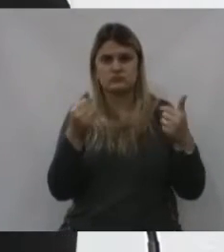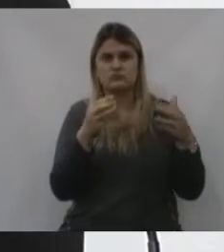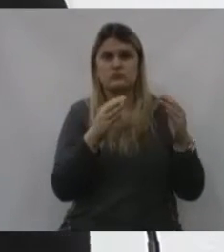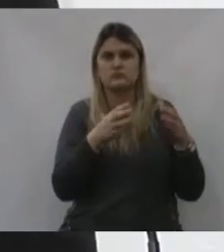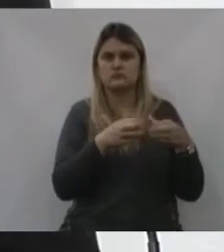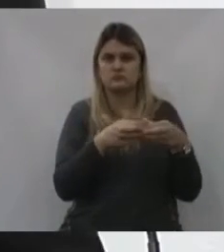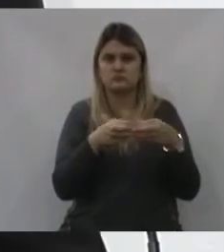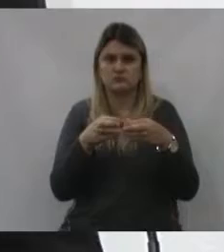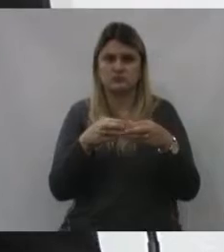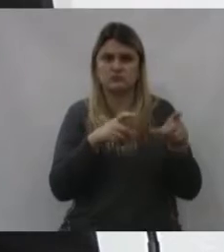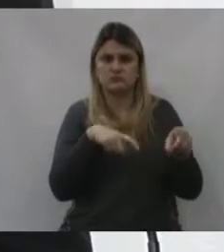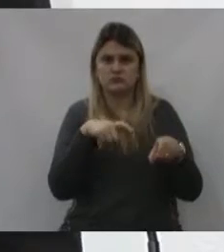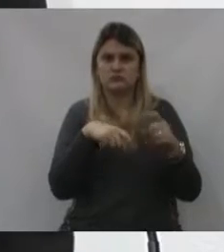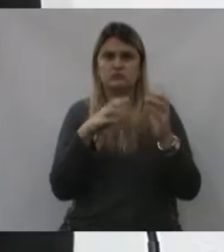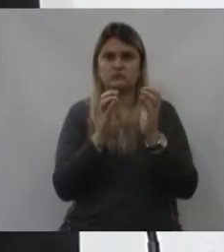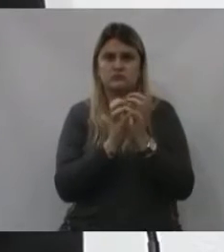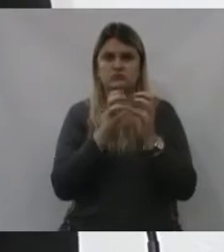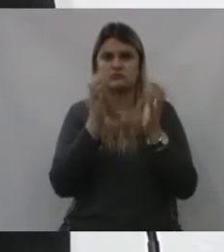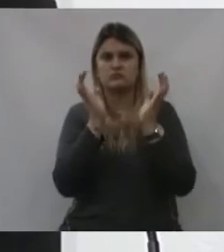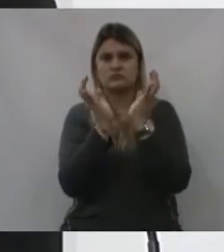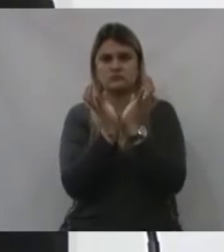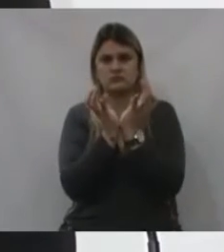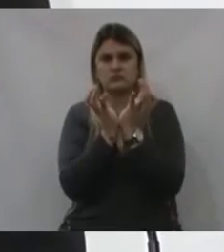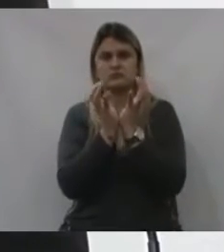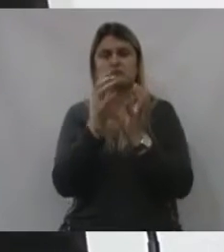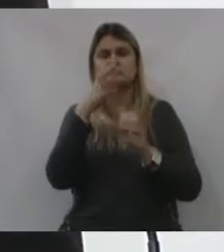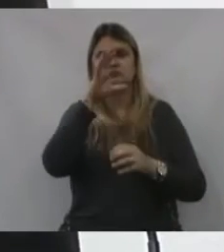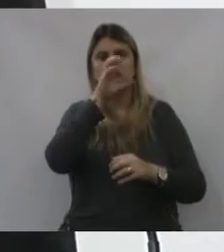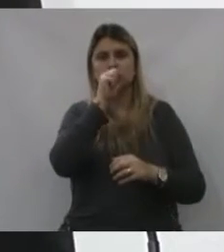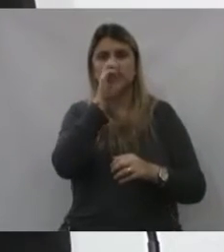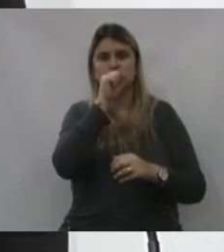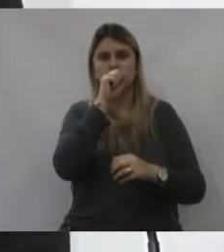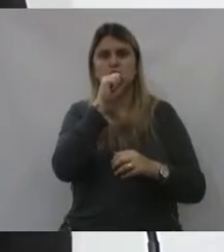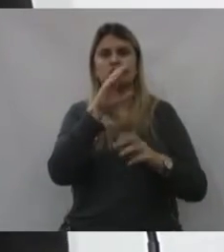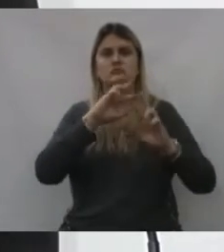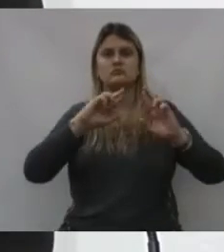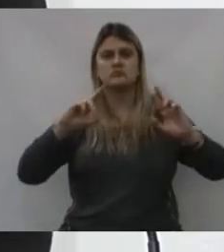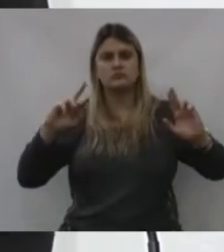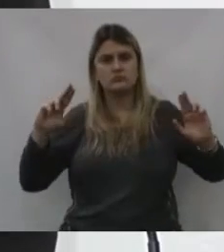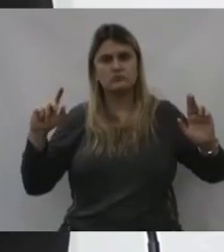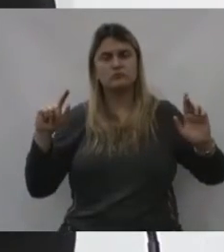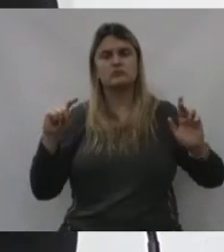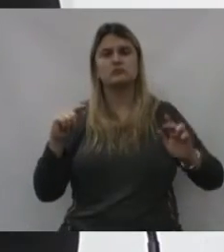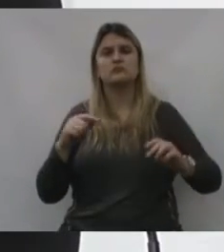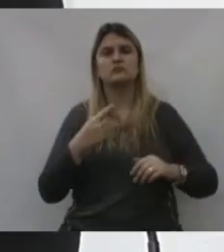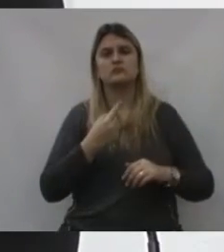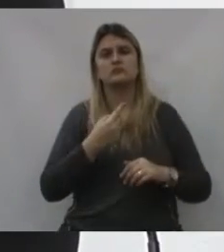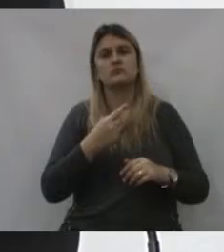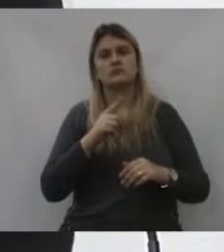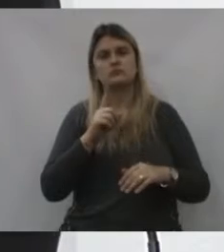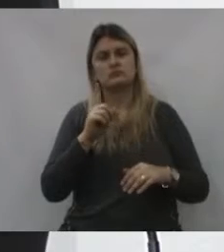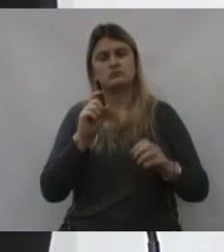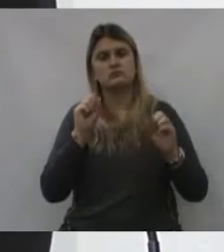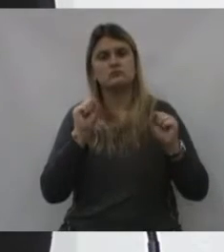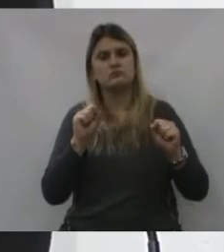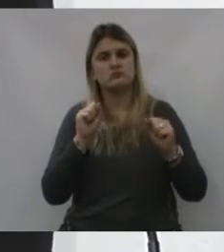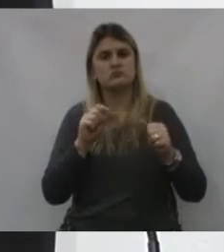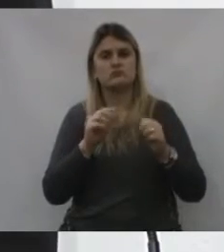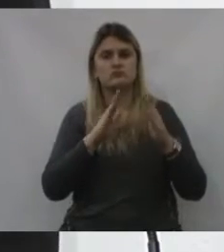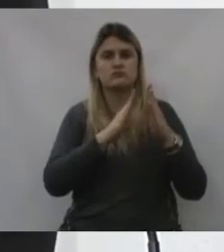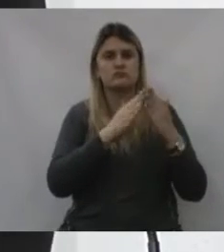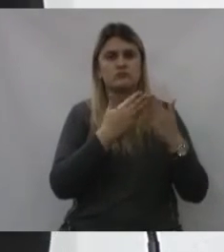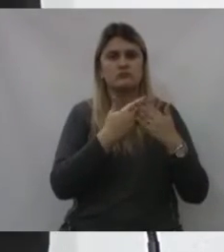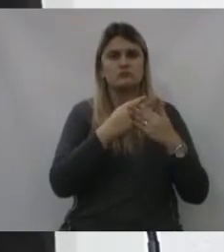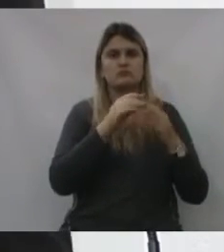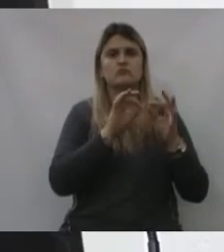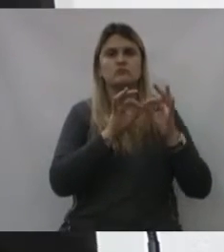hortifruti granjeiro, né, o repolho, a alface, a laranja, enfim, acaba inviabilizando